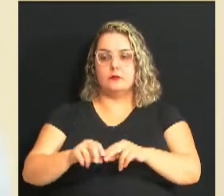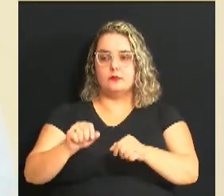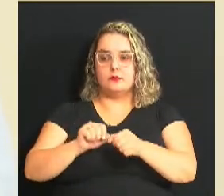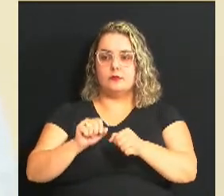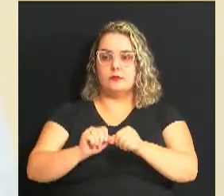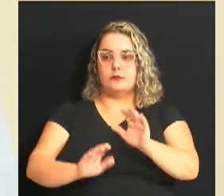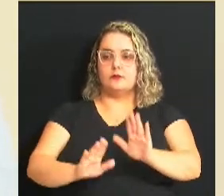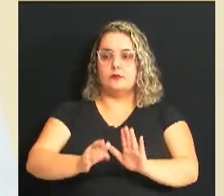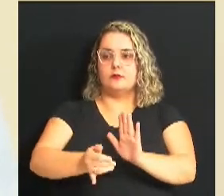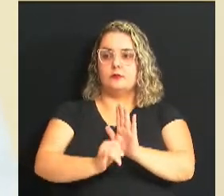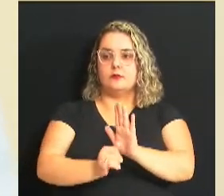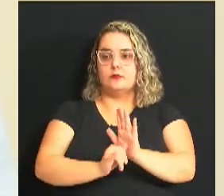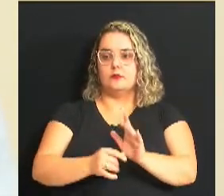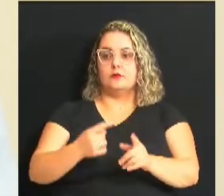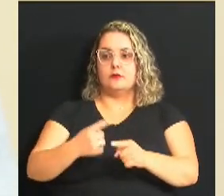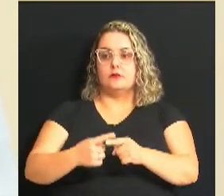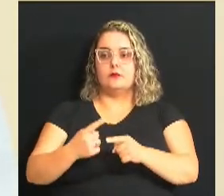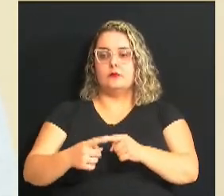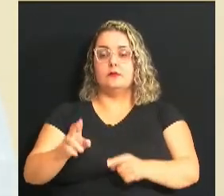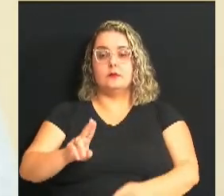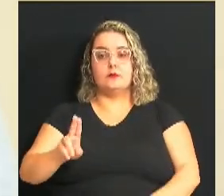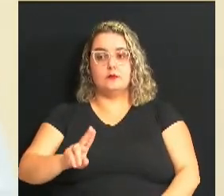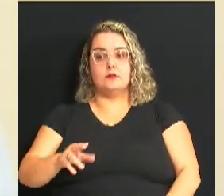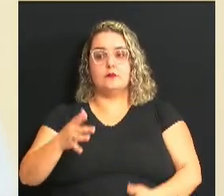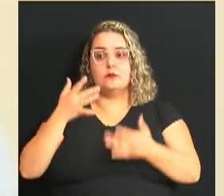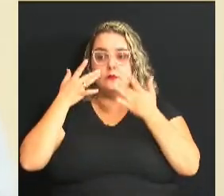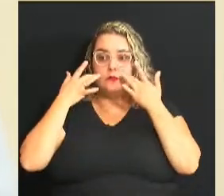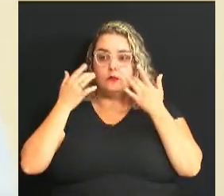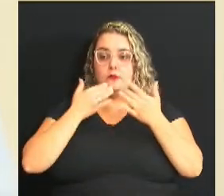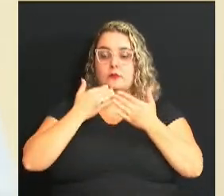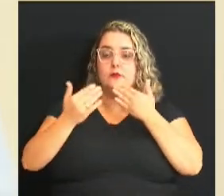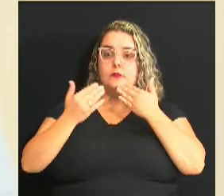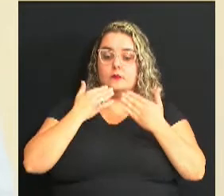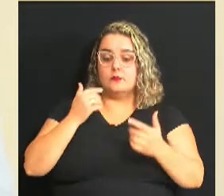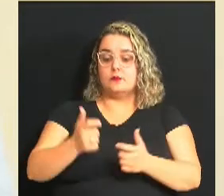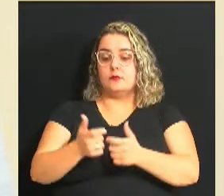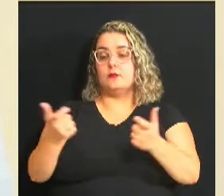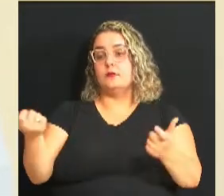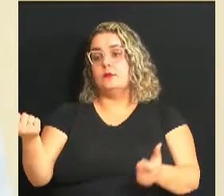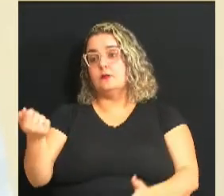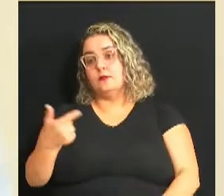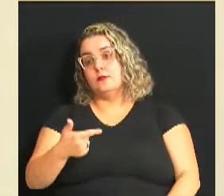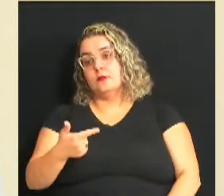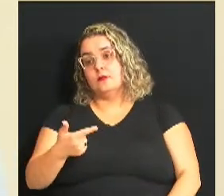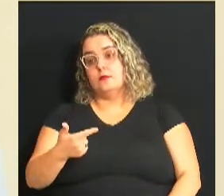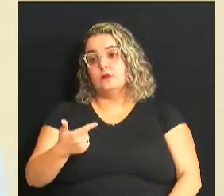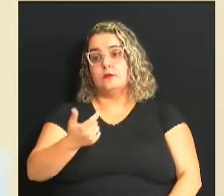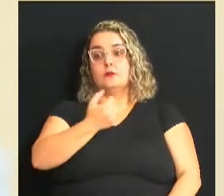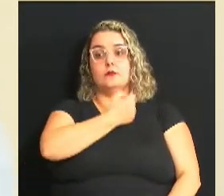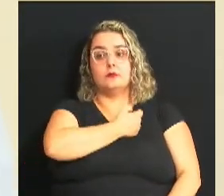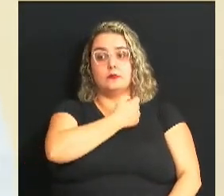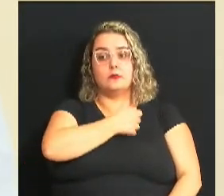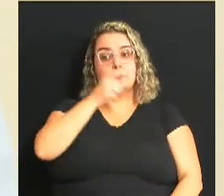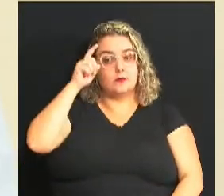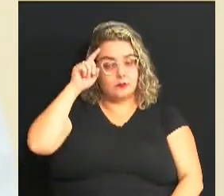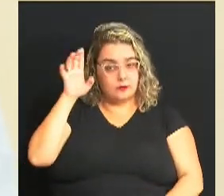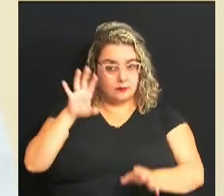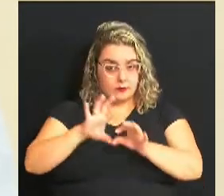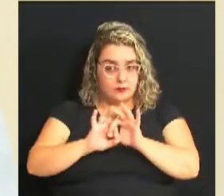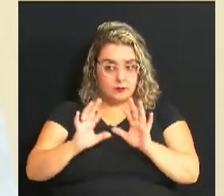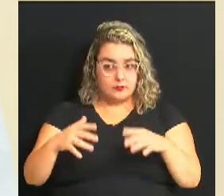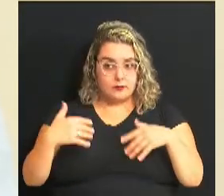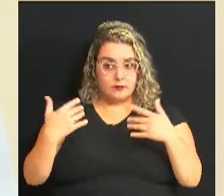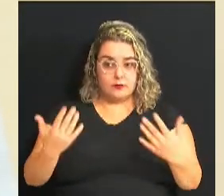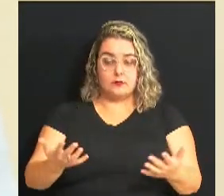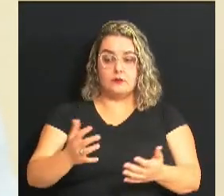porque a demanda por uso do teatro é sempre maior do que o número de datas disponíveis. Então, a